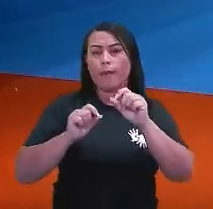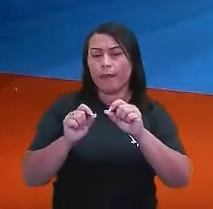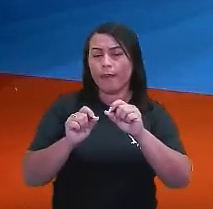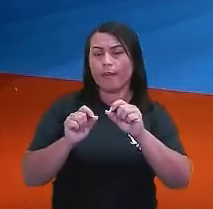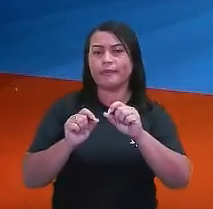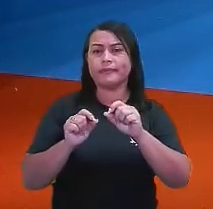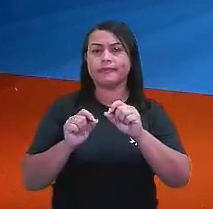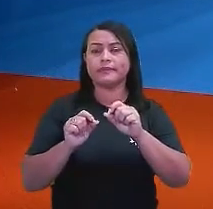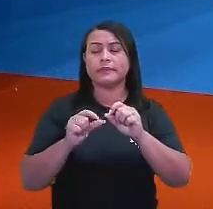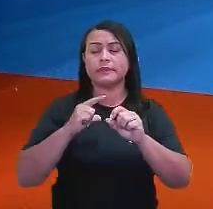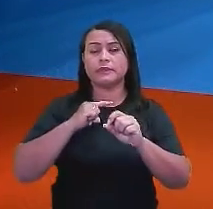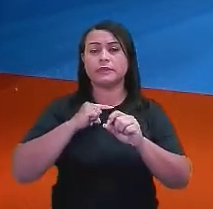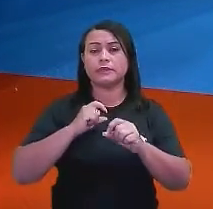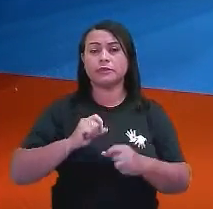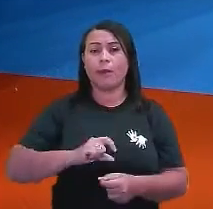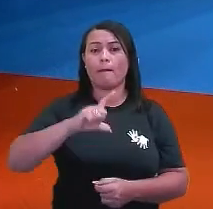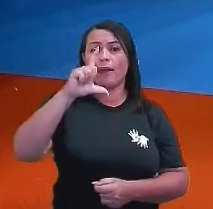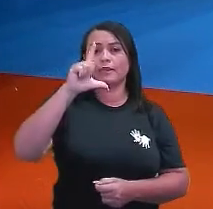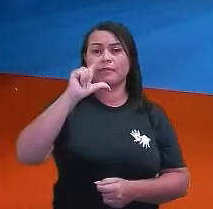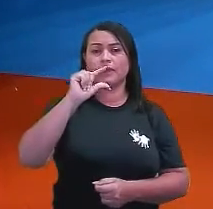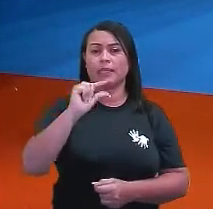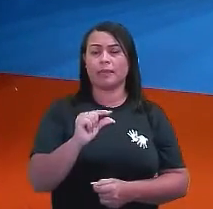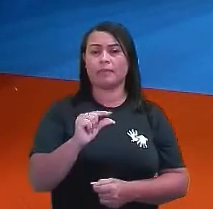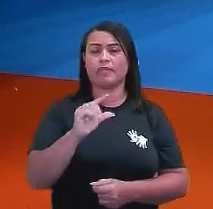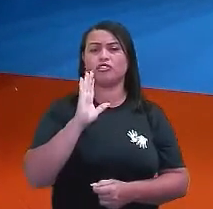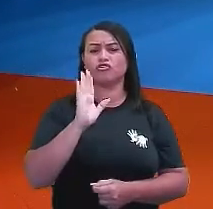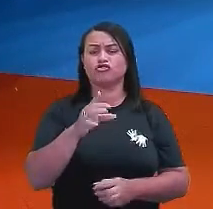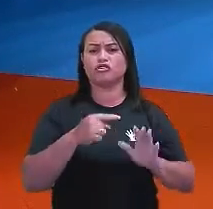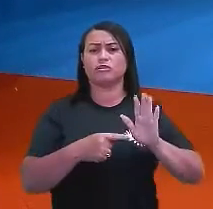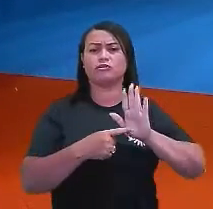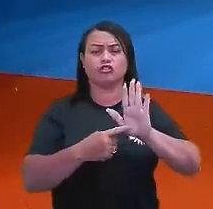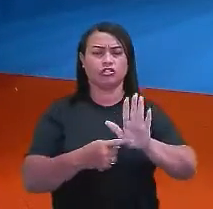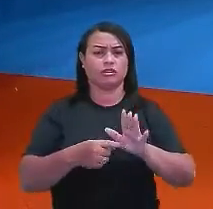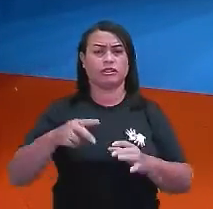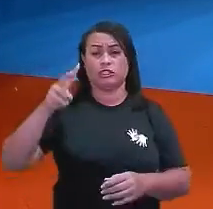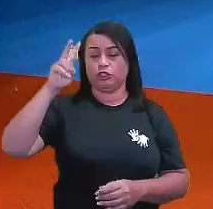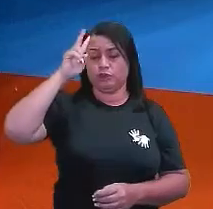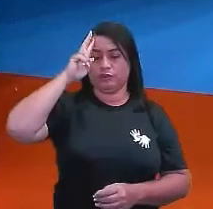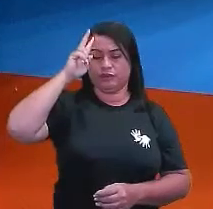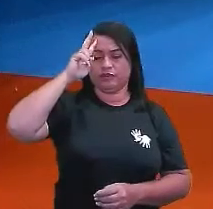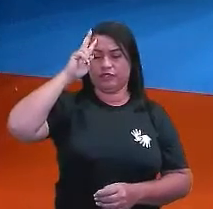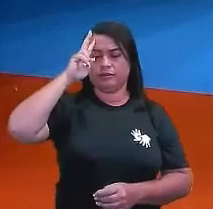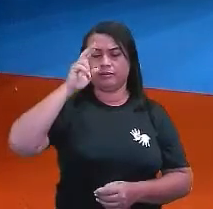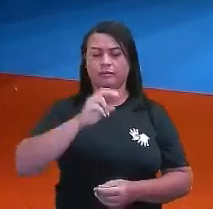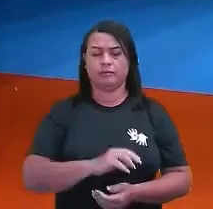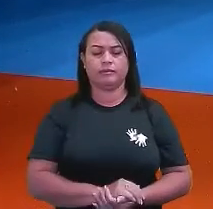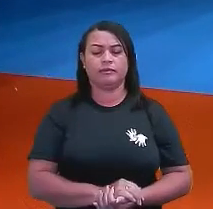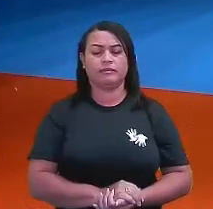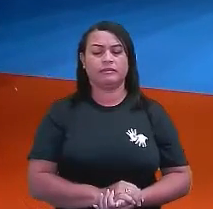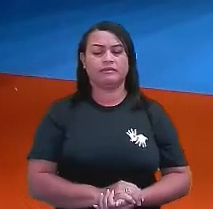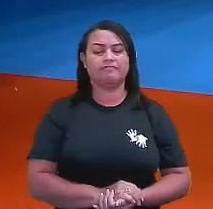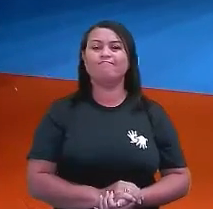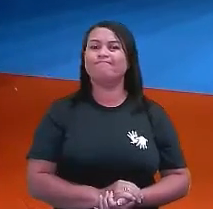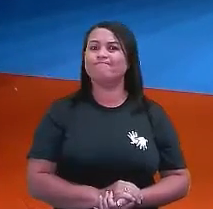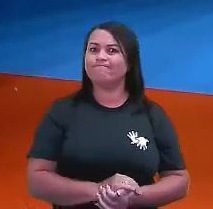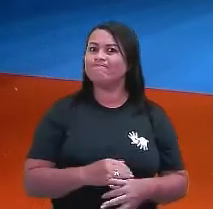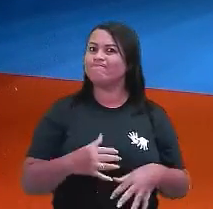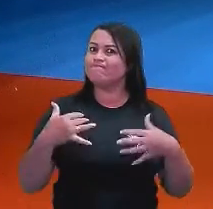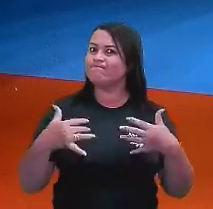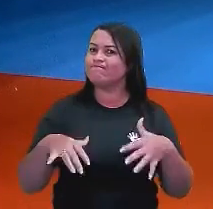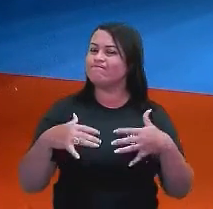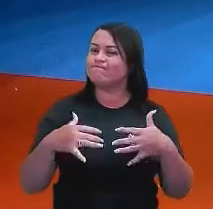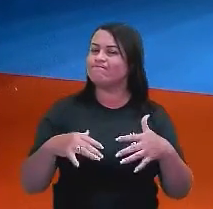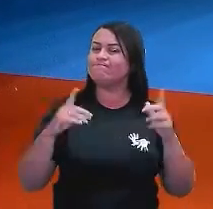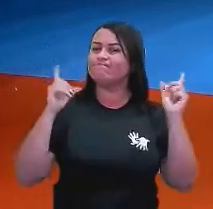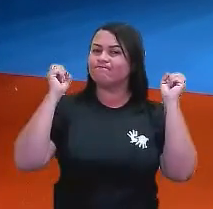de temperatura máxima e mínima registrada na segunda-feira? Eita, professora, essa parece um pouco